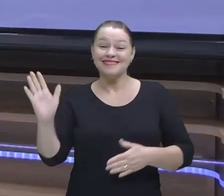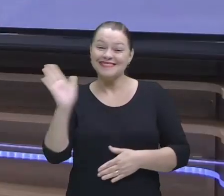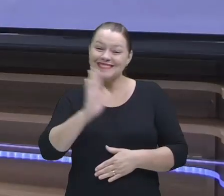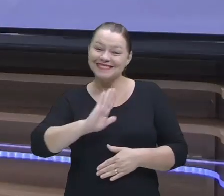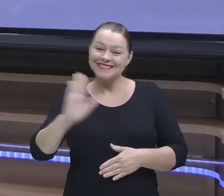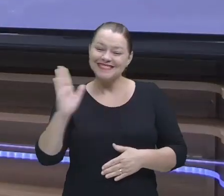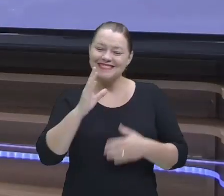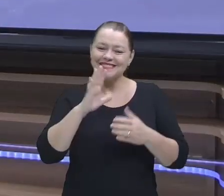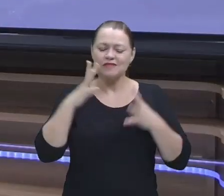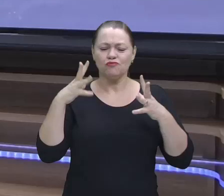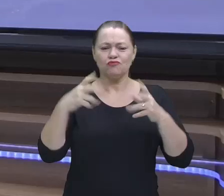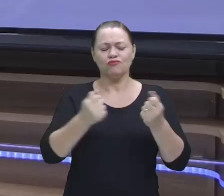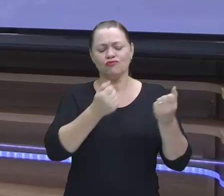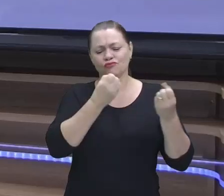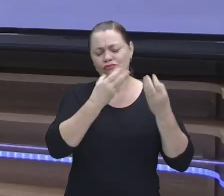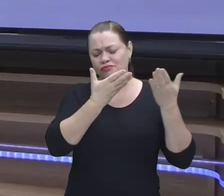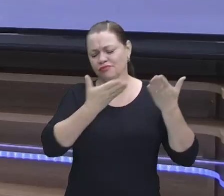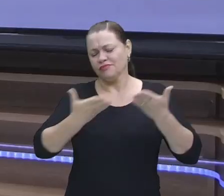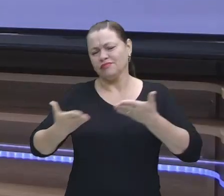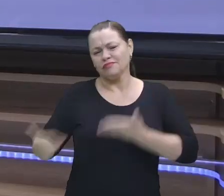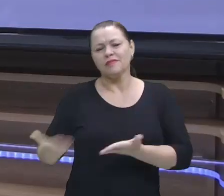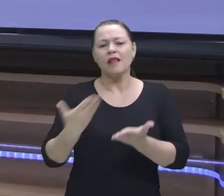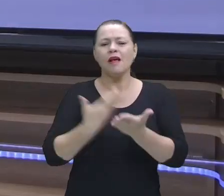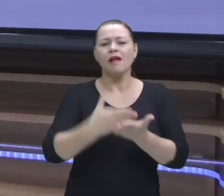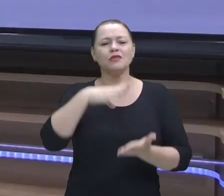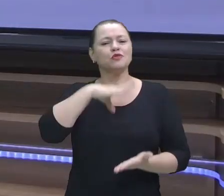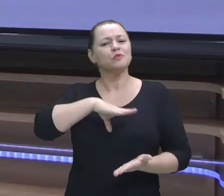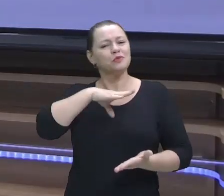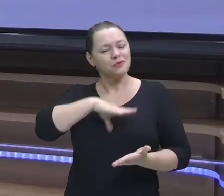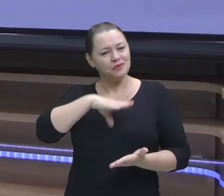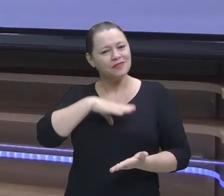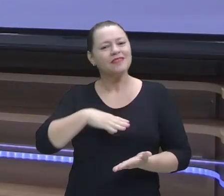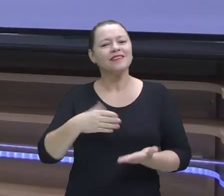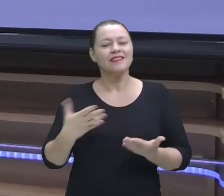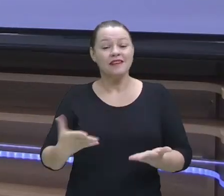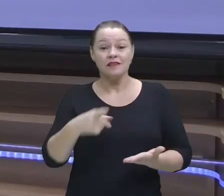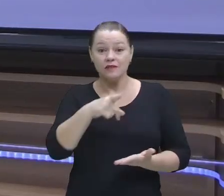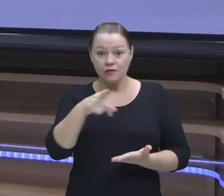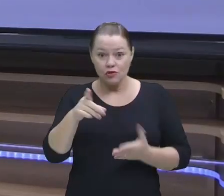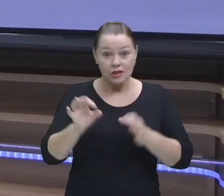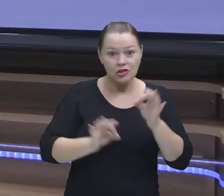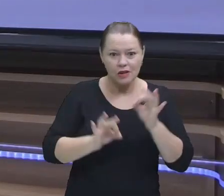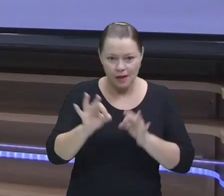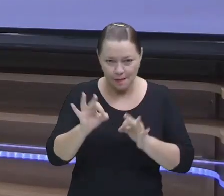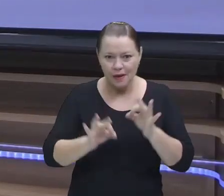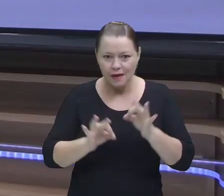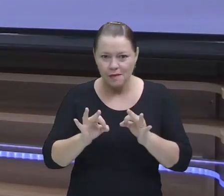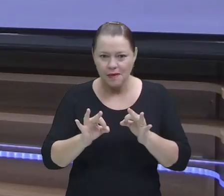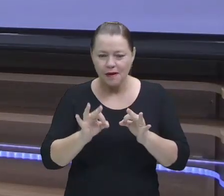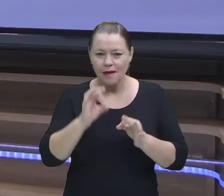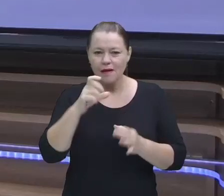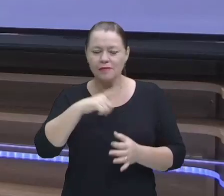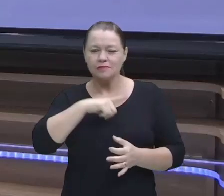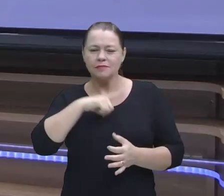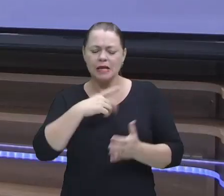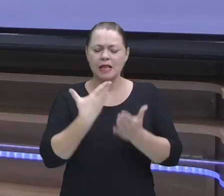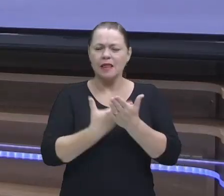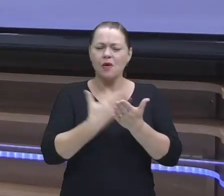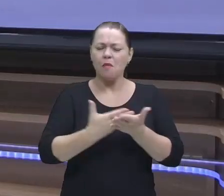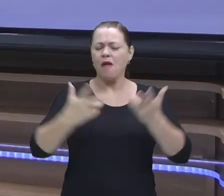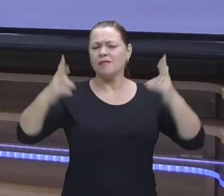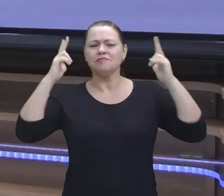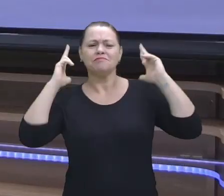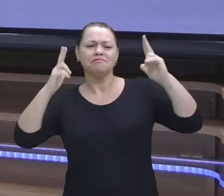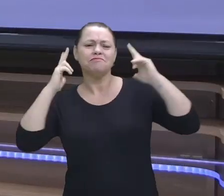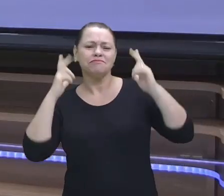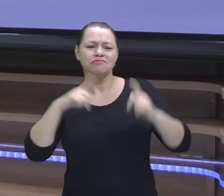Olá, seja muito bem-vindo à nossa aula de língua portuguesa. Você está preparado para ter uma aula super divertida, cheia